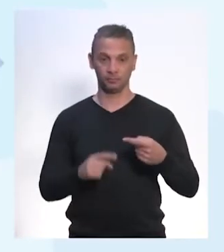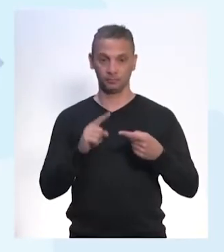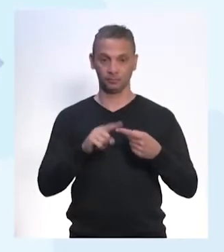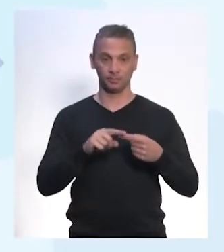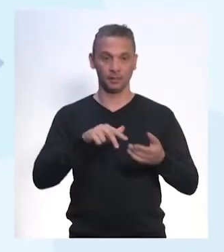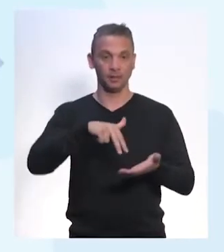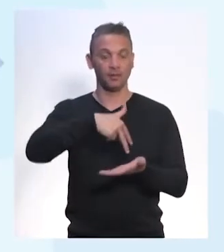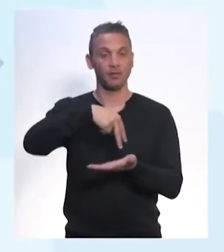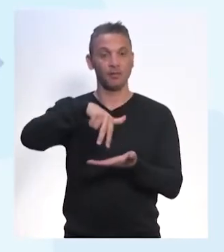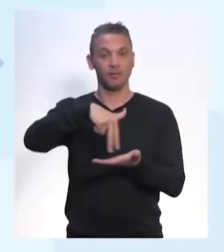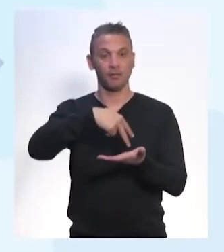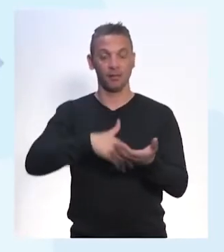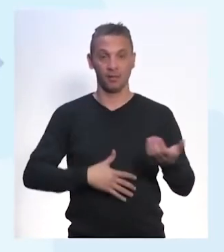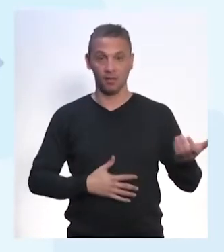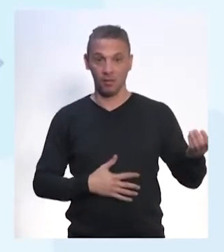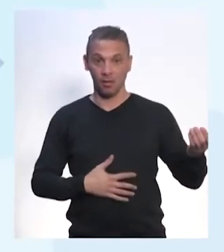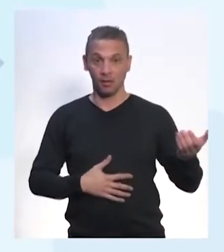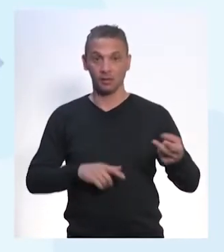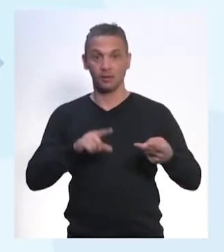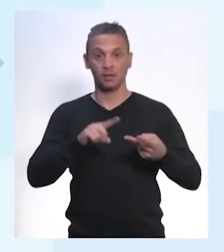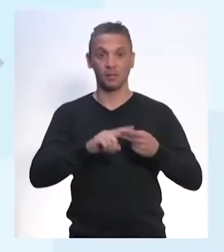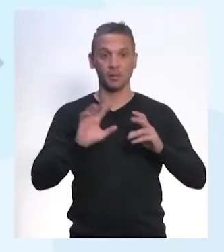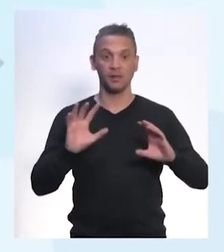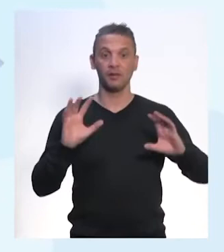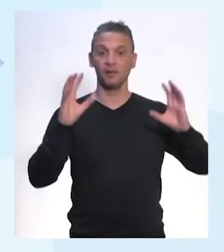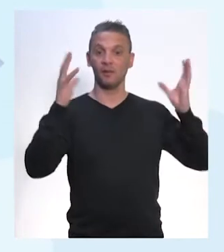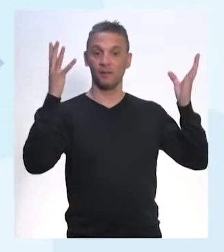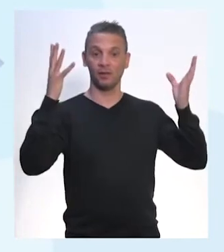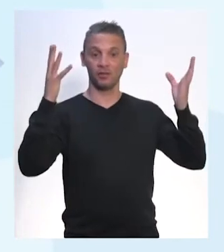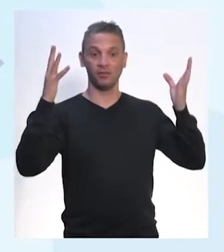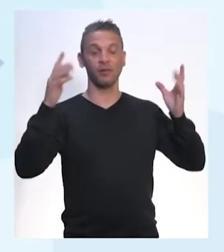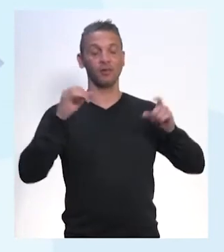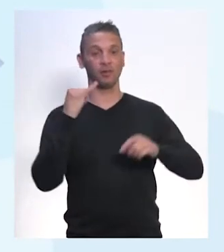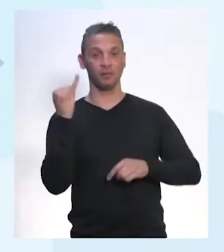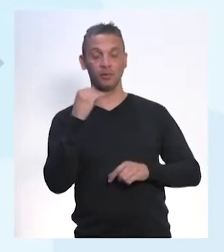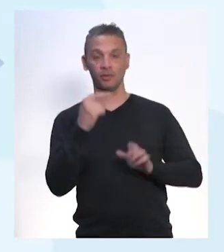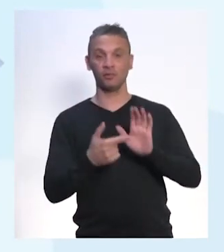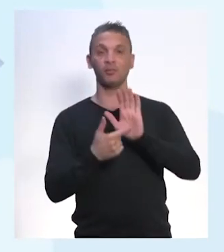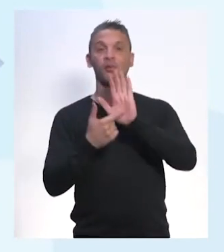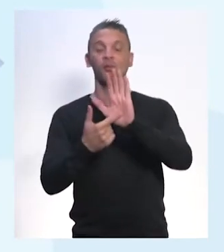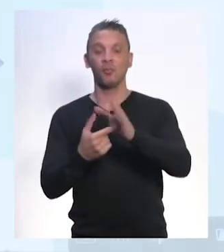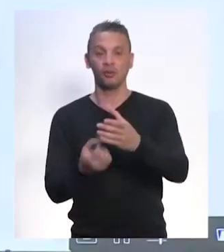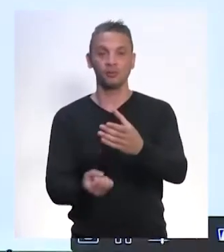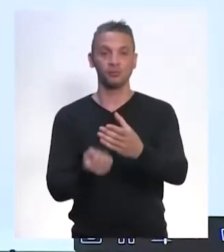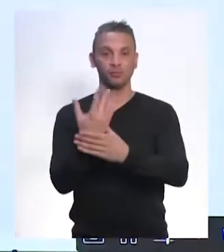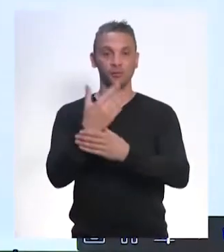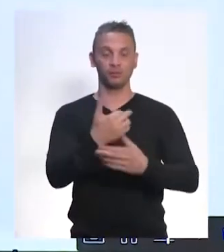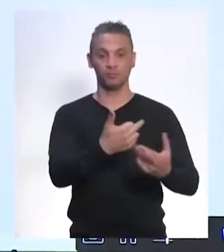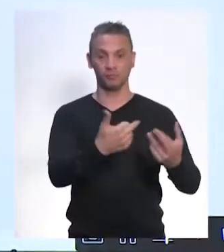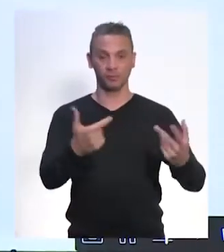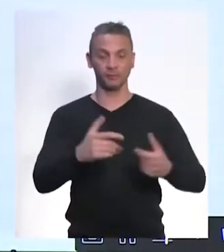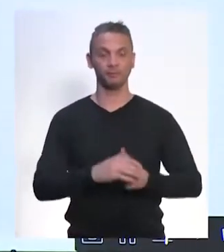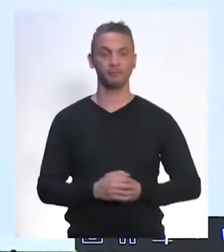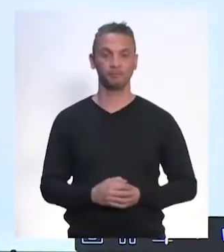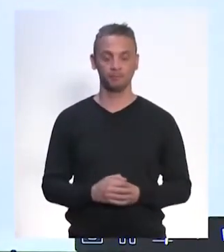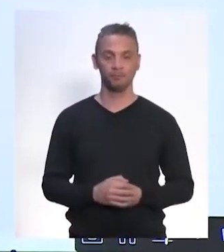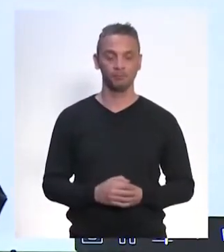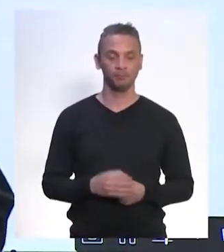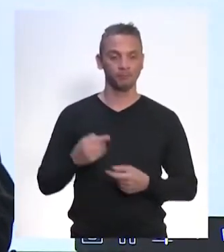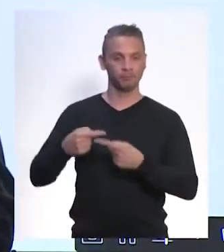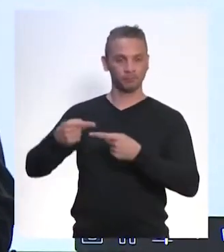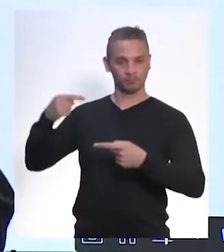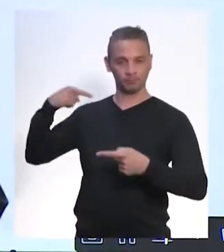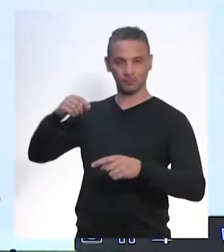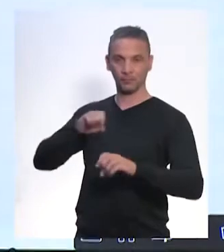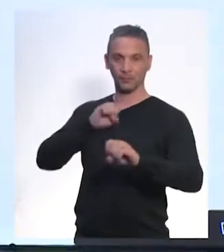dança e suas modalidades e o festival e o salão como modo de mostrar a produção. Na aula